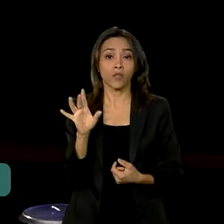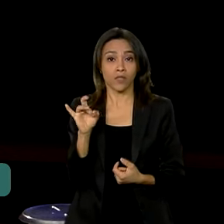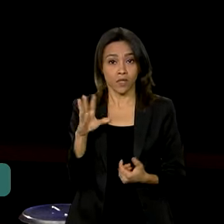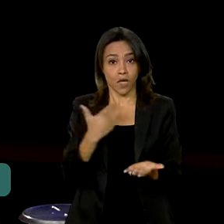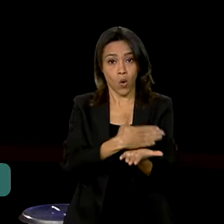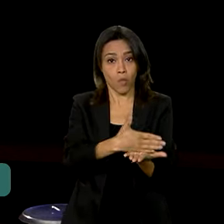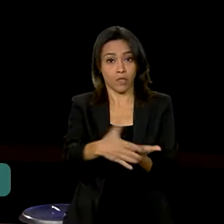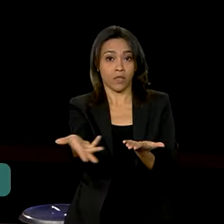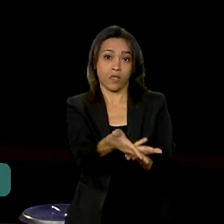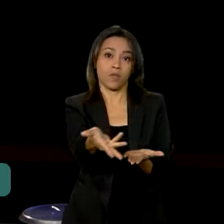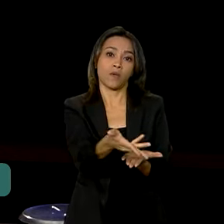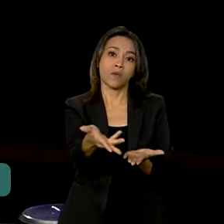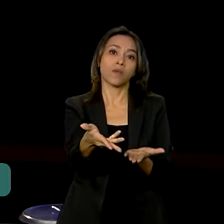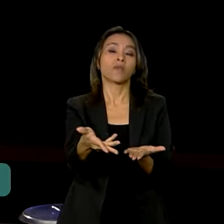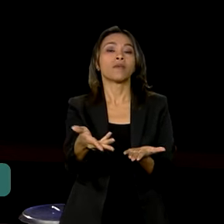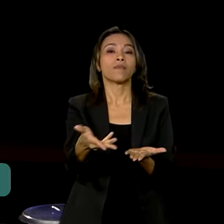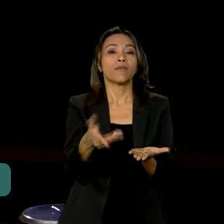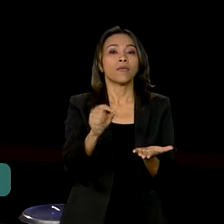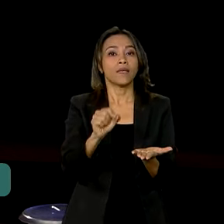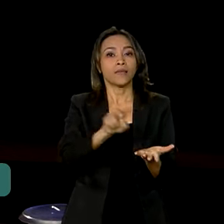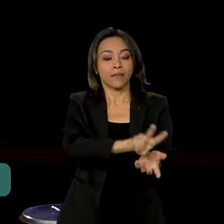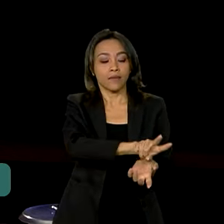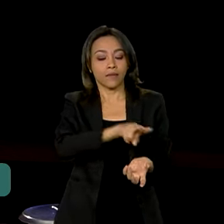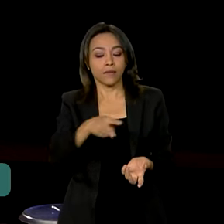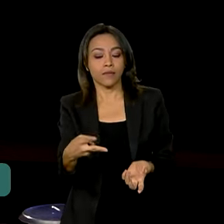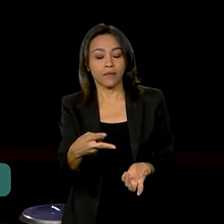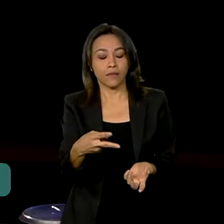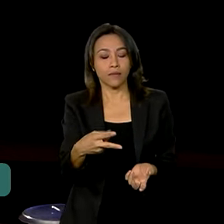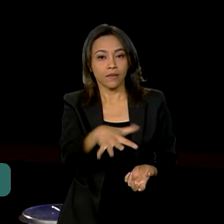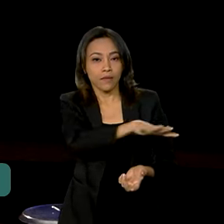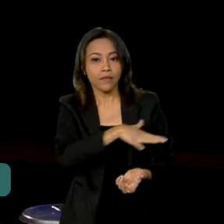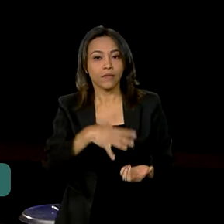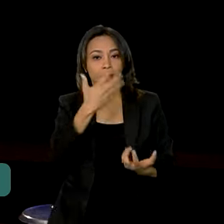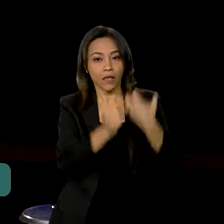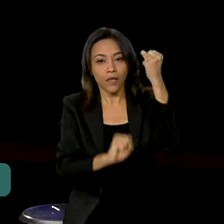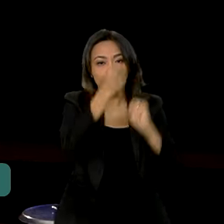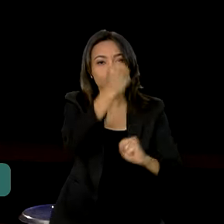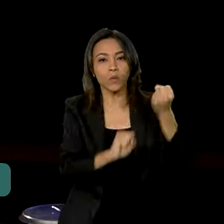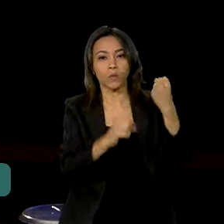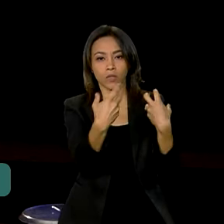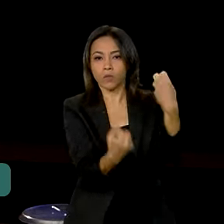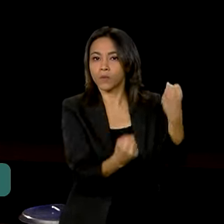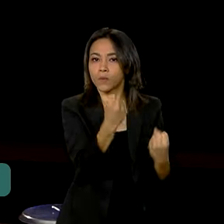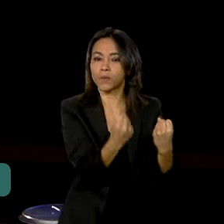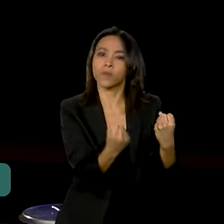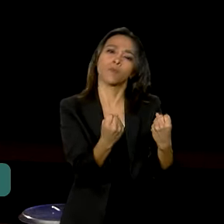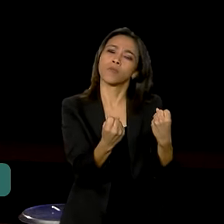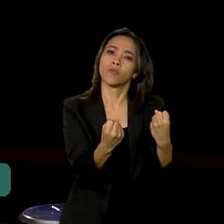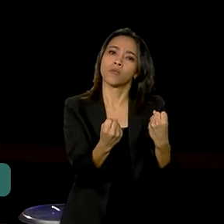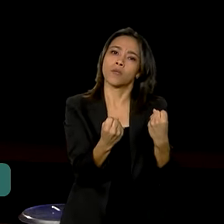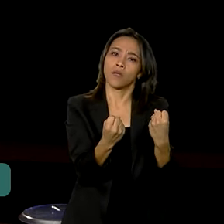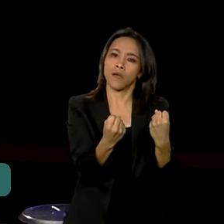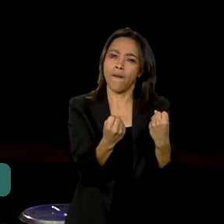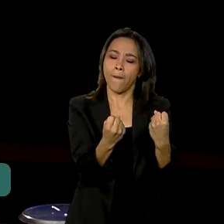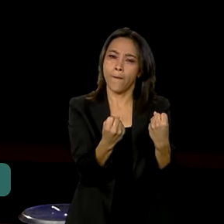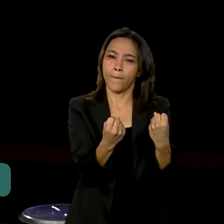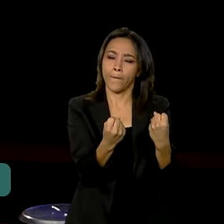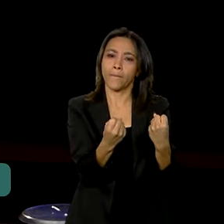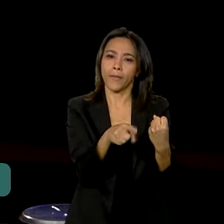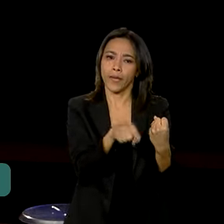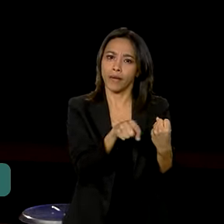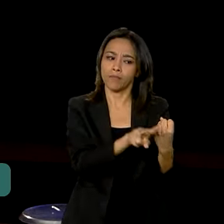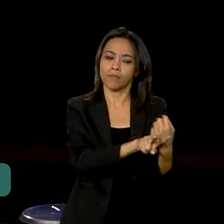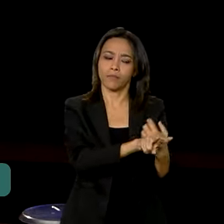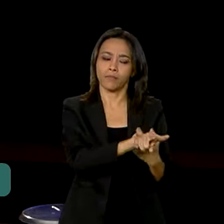começando. E essa transformação no setor automotivo para a mudança dos carros,